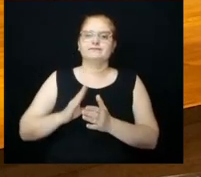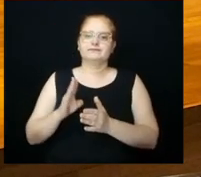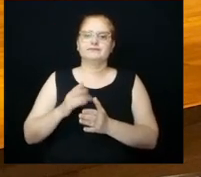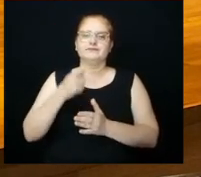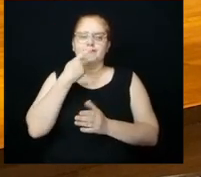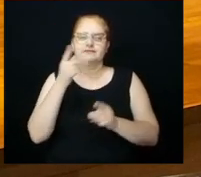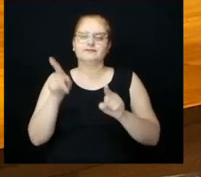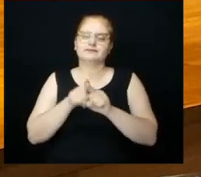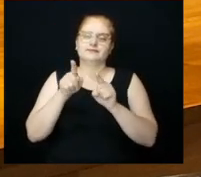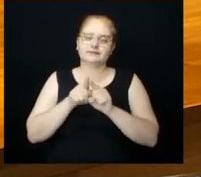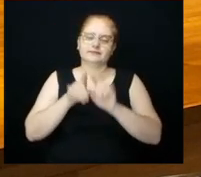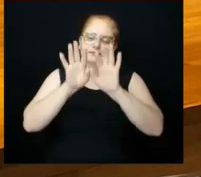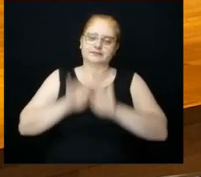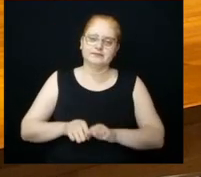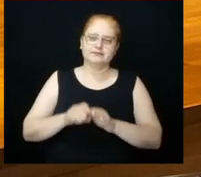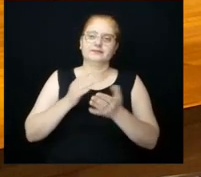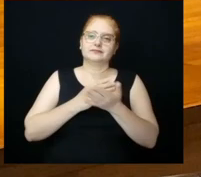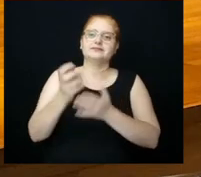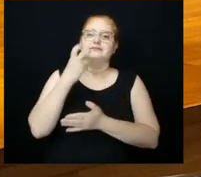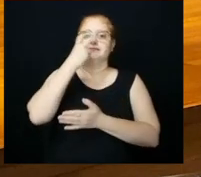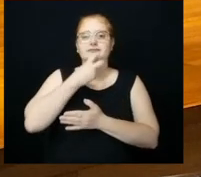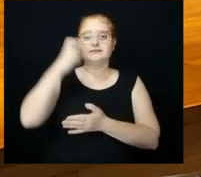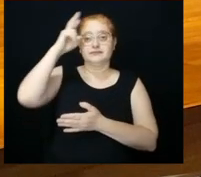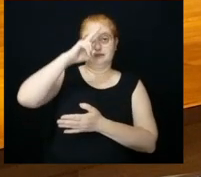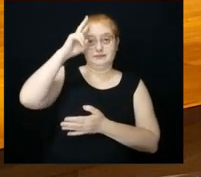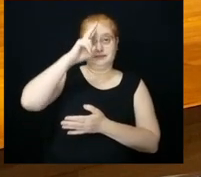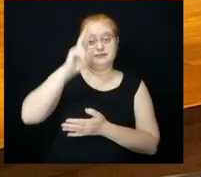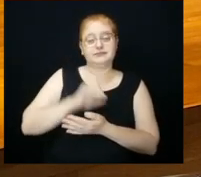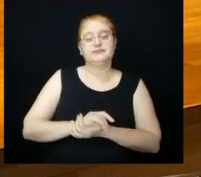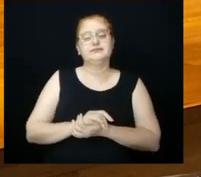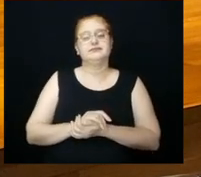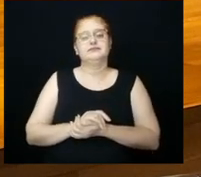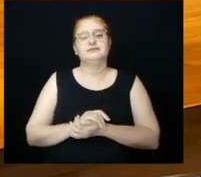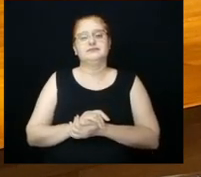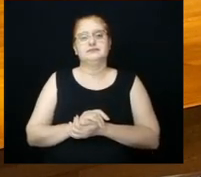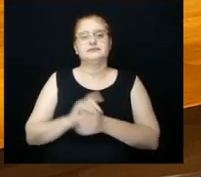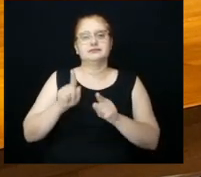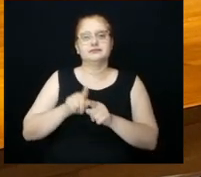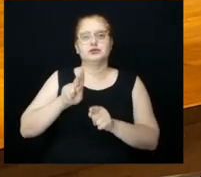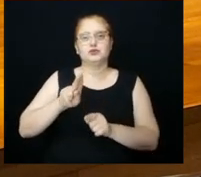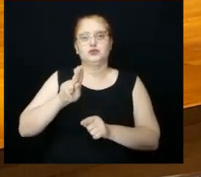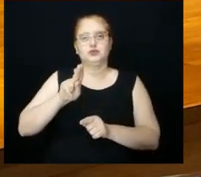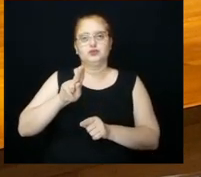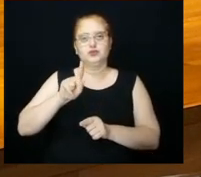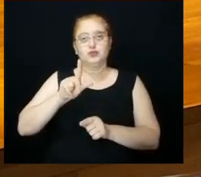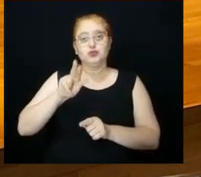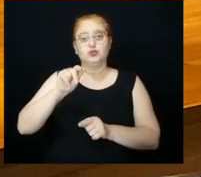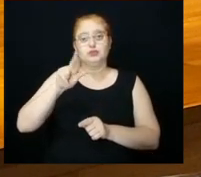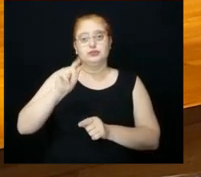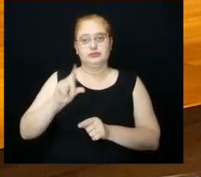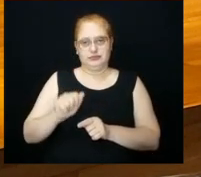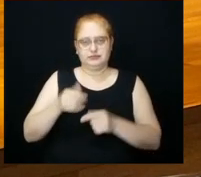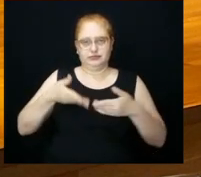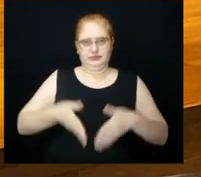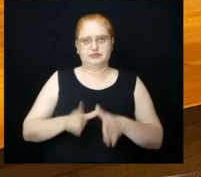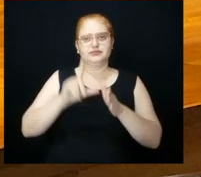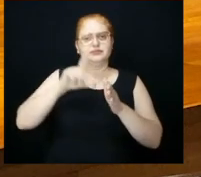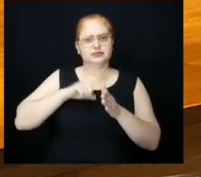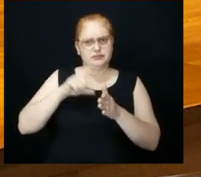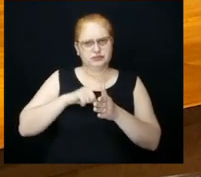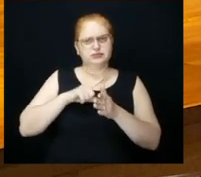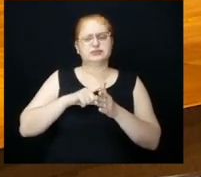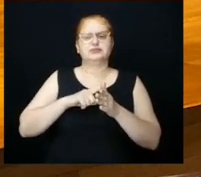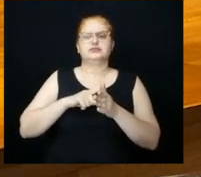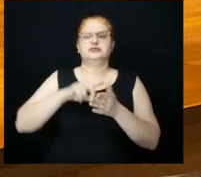dizer que ele chegou à escrita através da oralidade das histórias e que Luanda, especificamente onde ele nasceu, né, tem uma